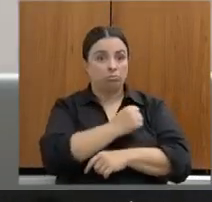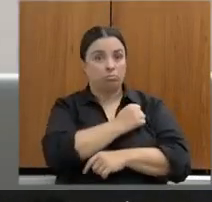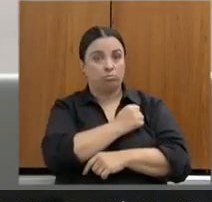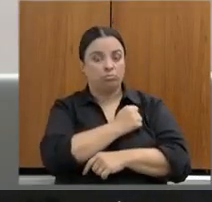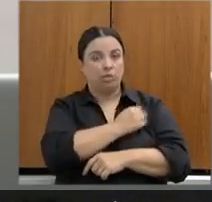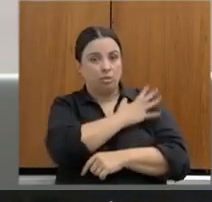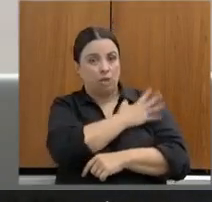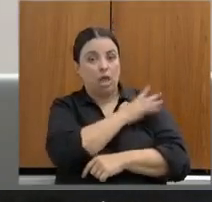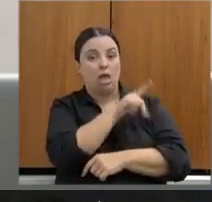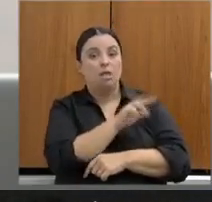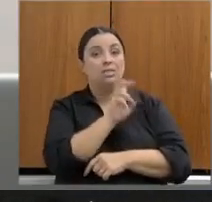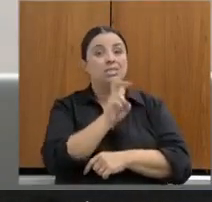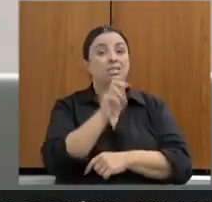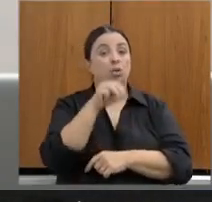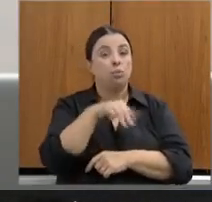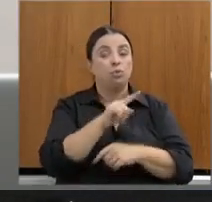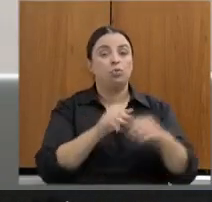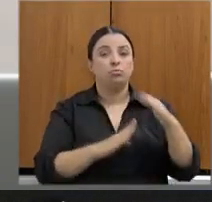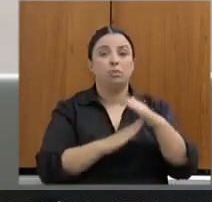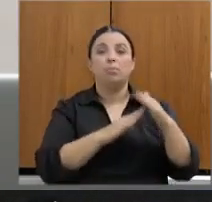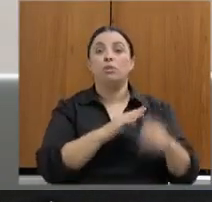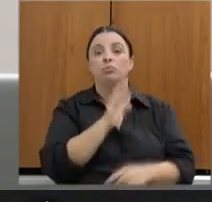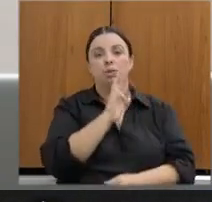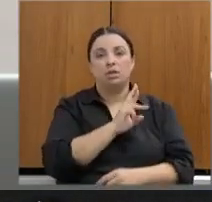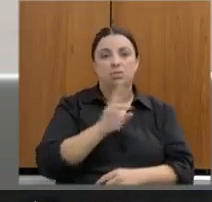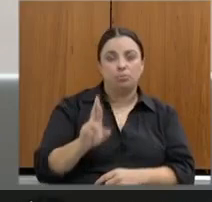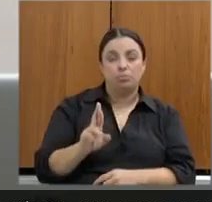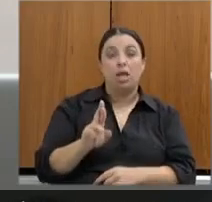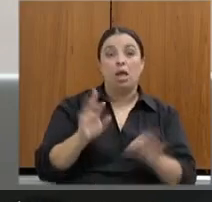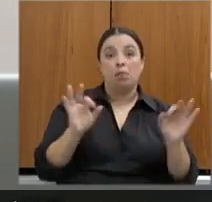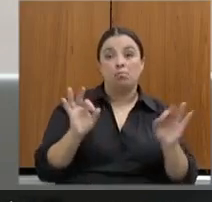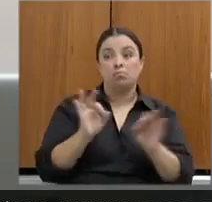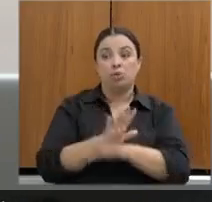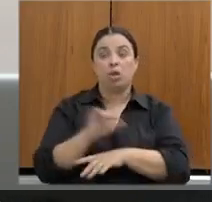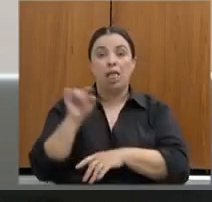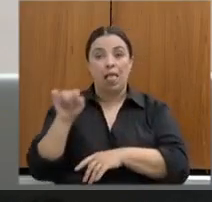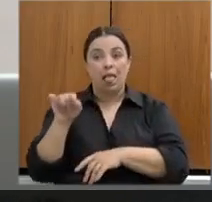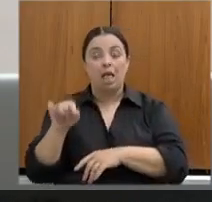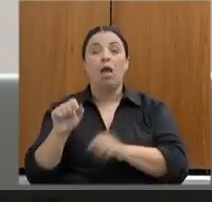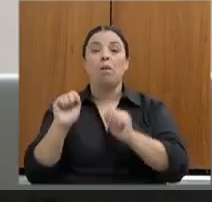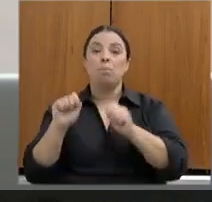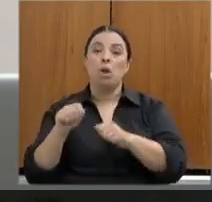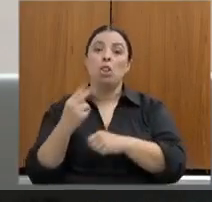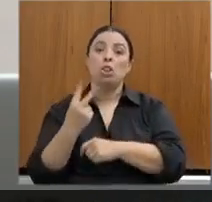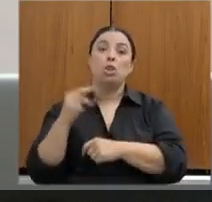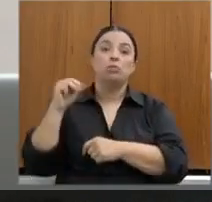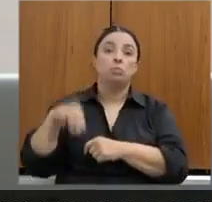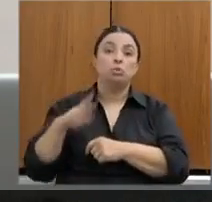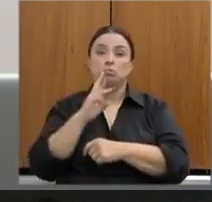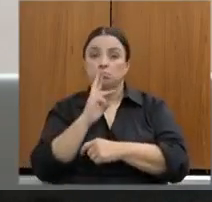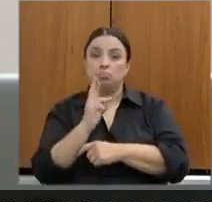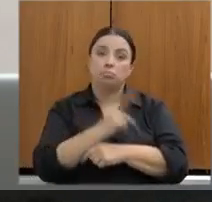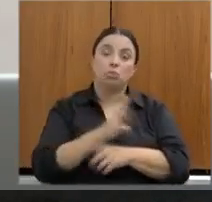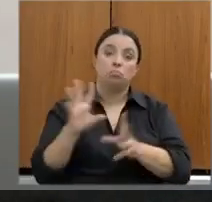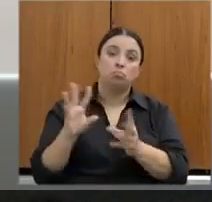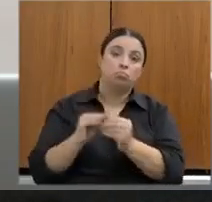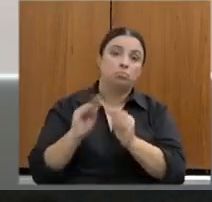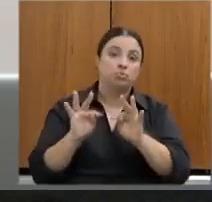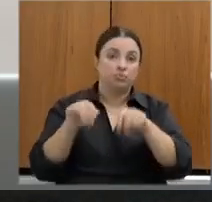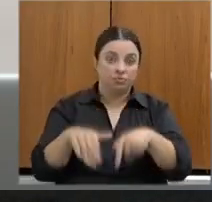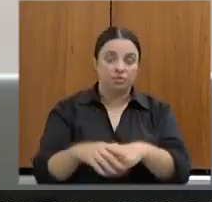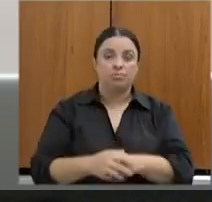até cinco minutos para responder seis após a resposta autoridade Estadual Deputado que o interpelou de moradia dois minutos para considerações finais